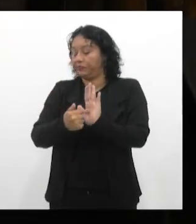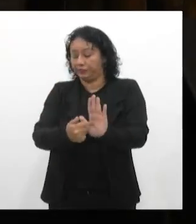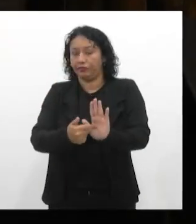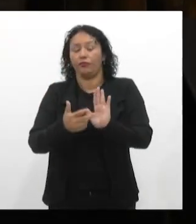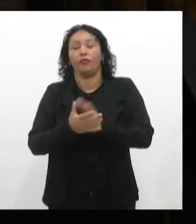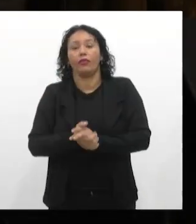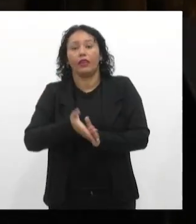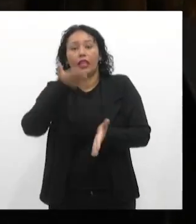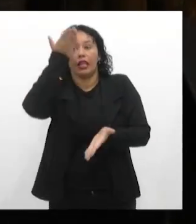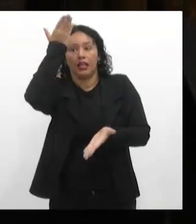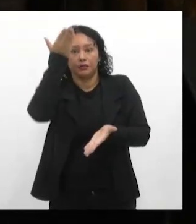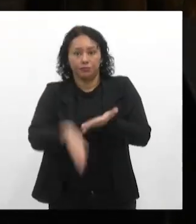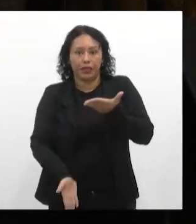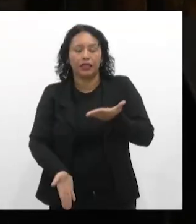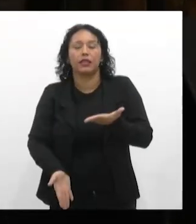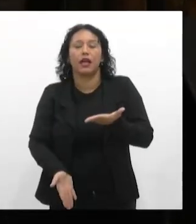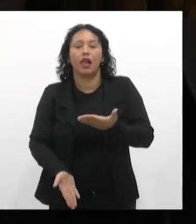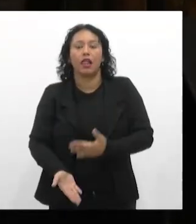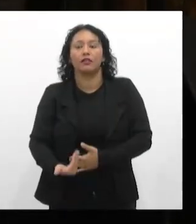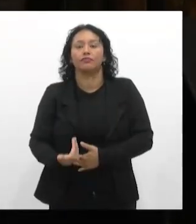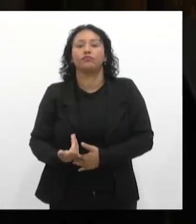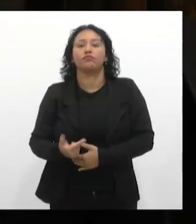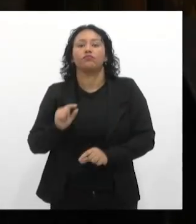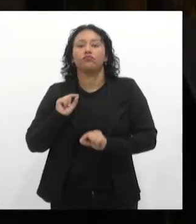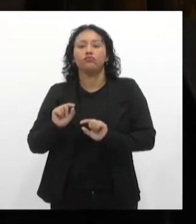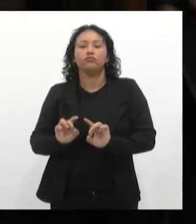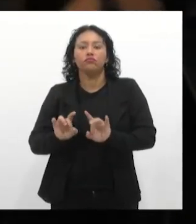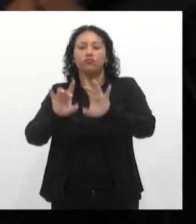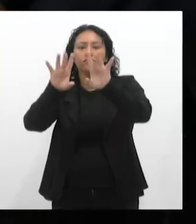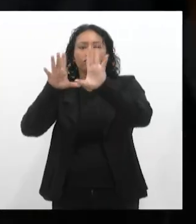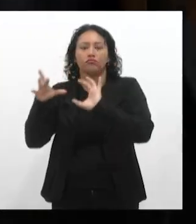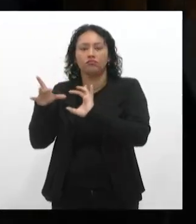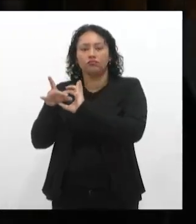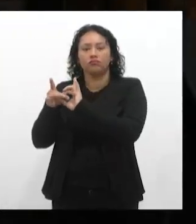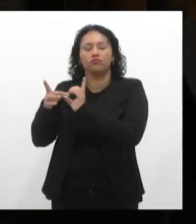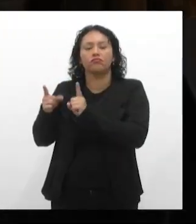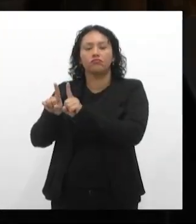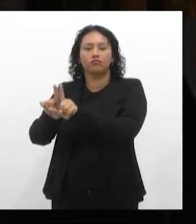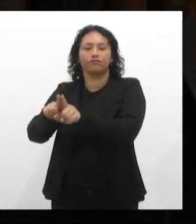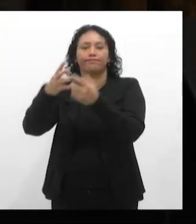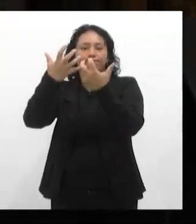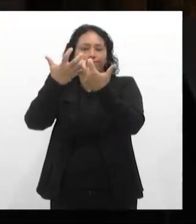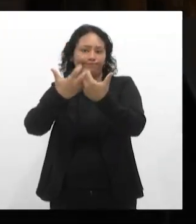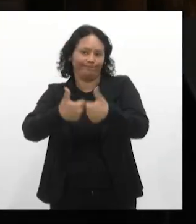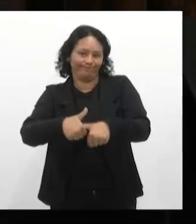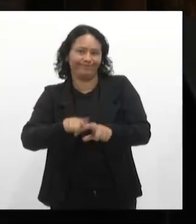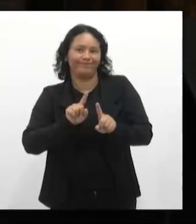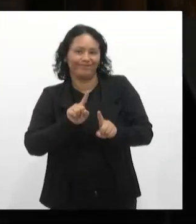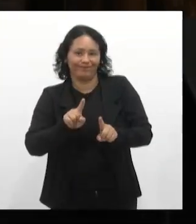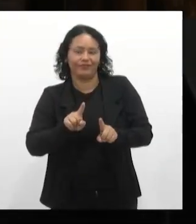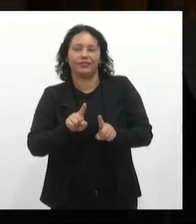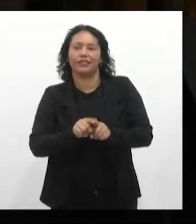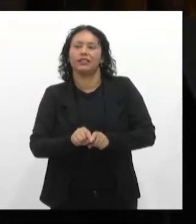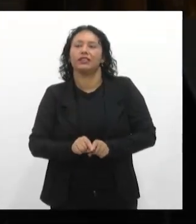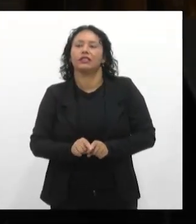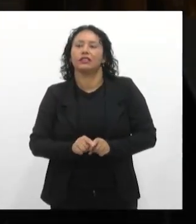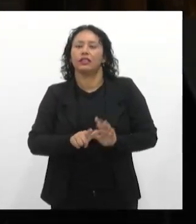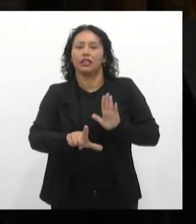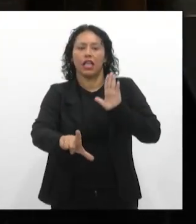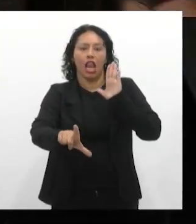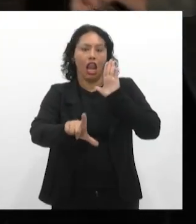a perda das participações especiais, função dessa malfadada lei